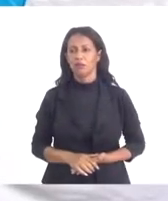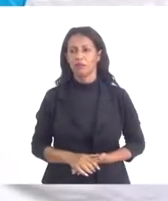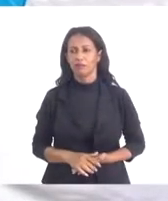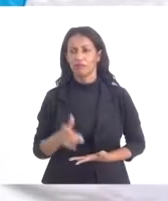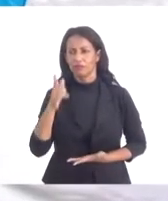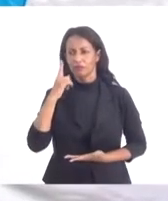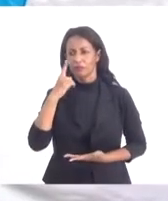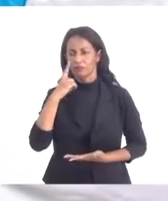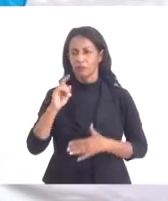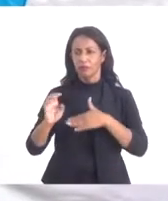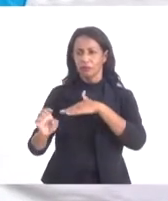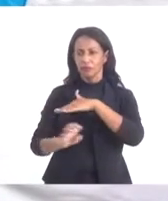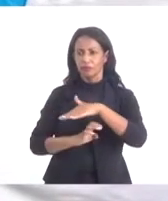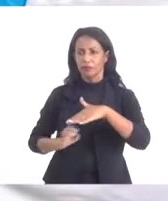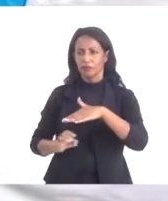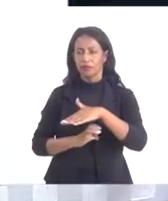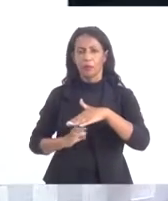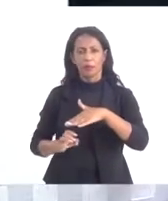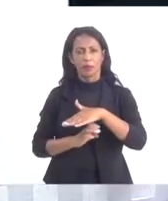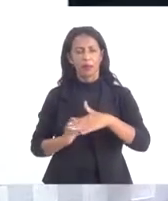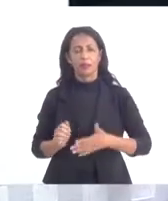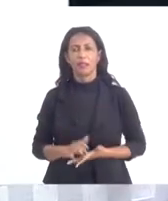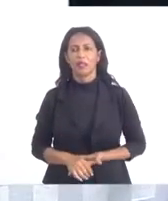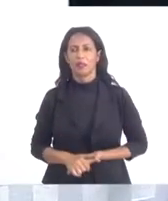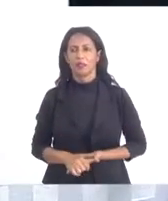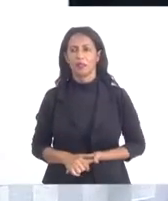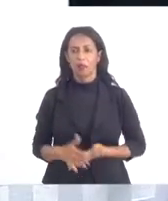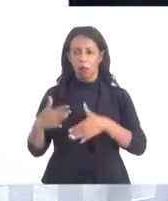empresário do setor de confecção,